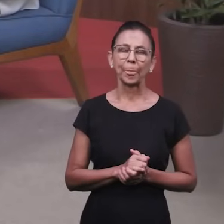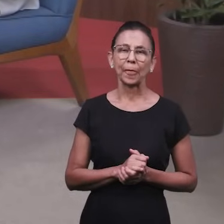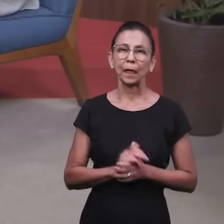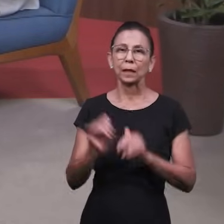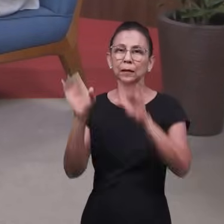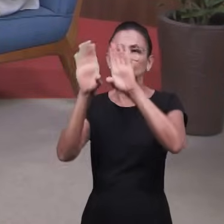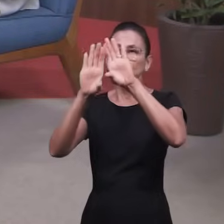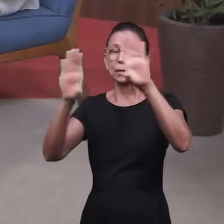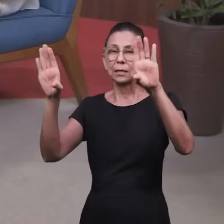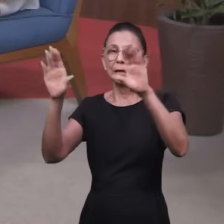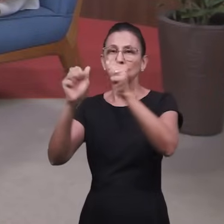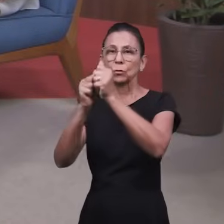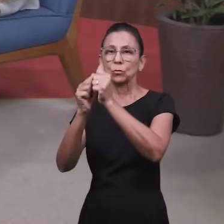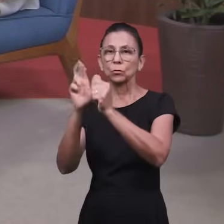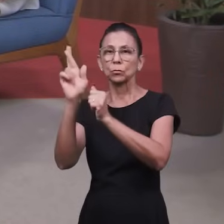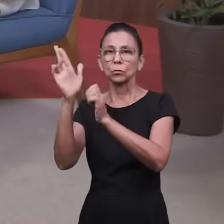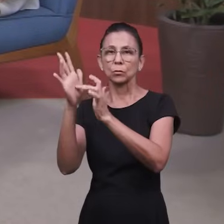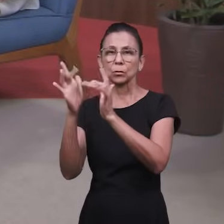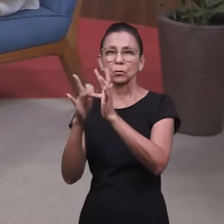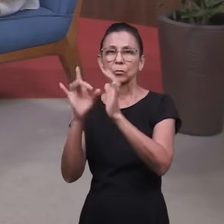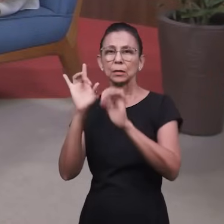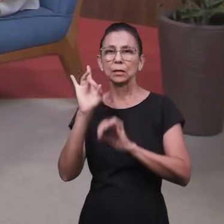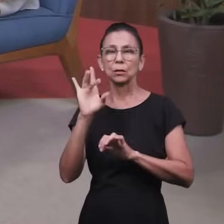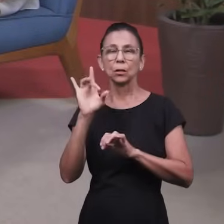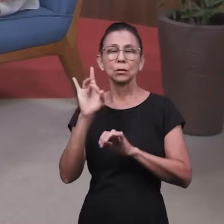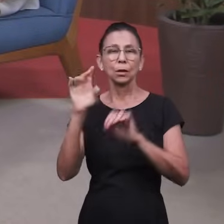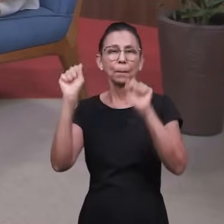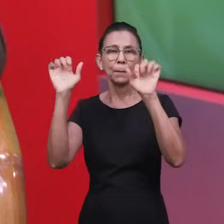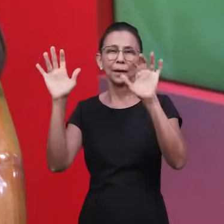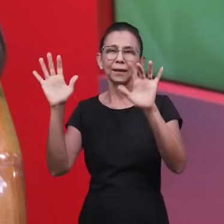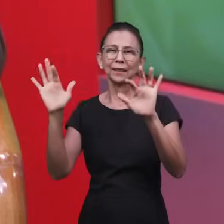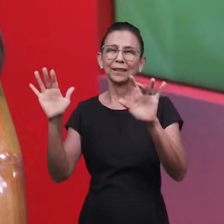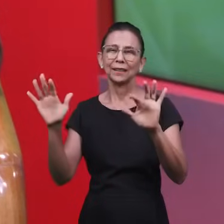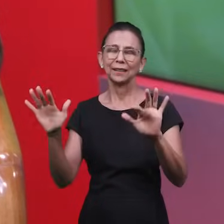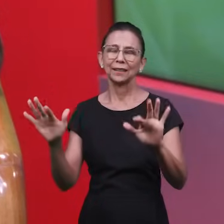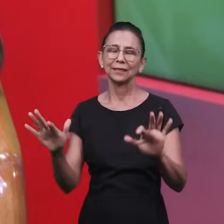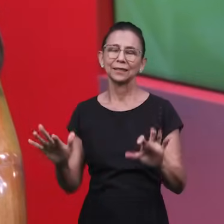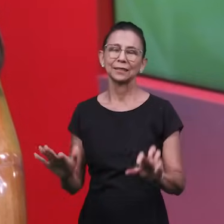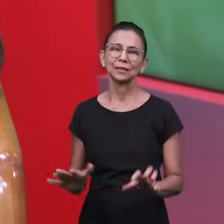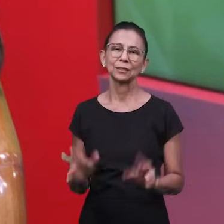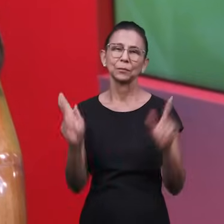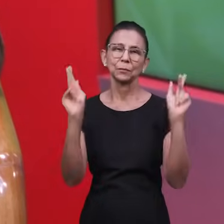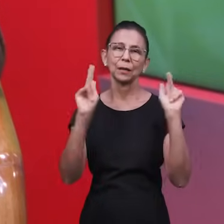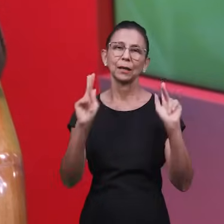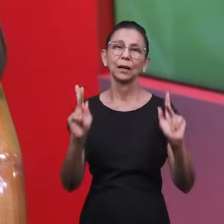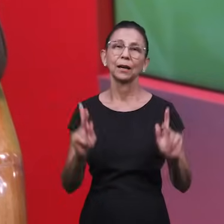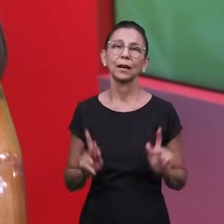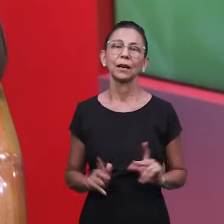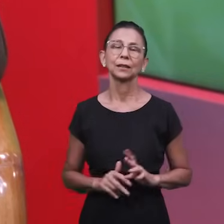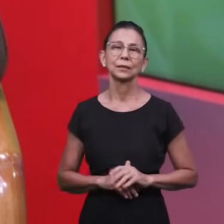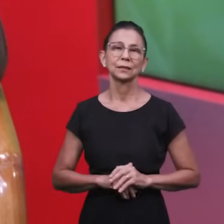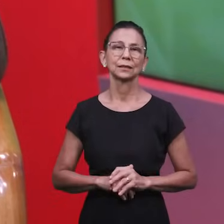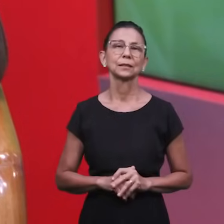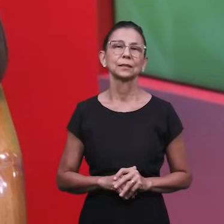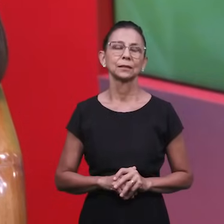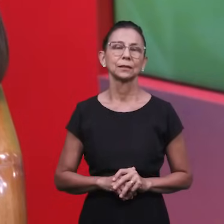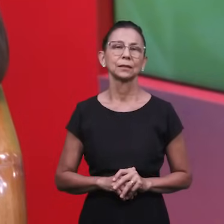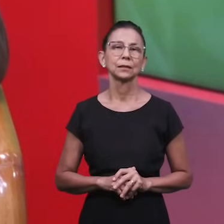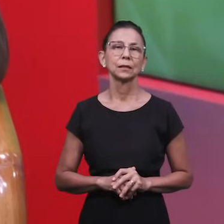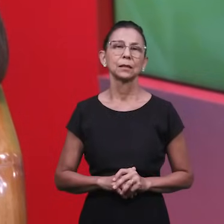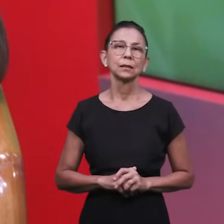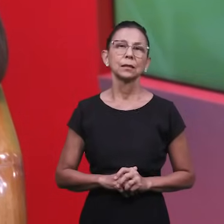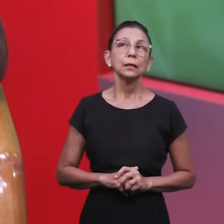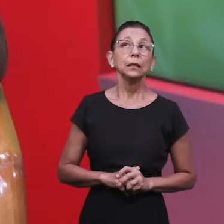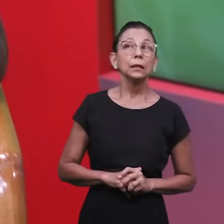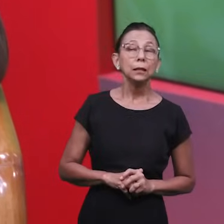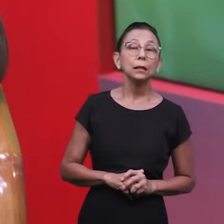uma para- vida eterna é, de e- bênçãos, né? E para conquistar, não é, Josias e queridos, conquistar esse